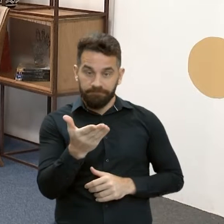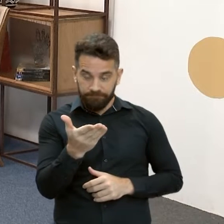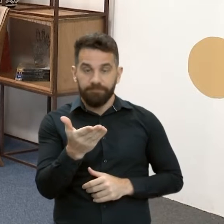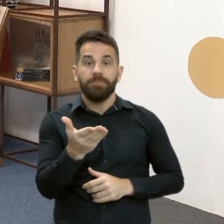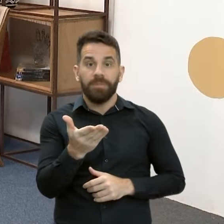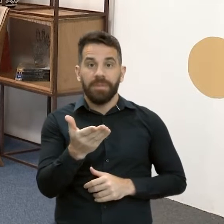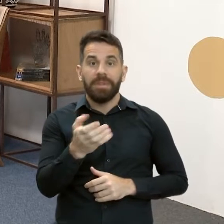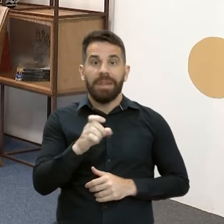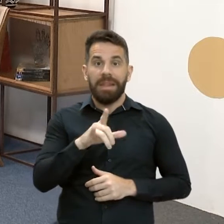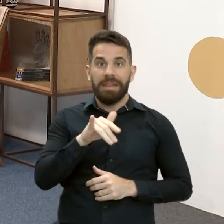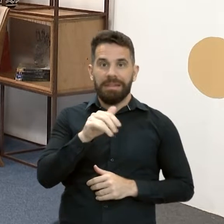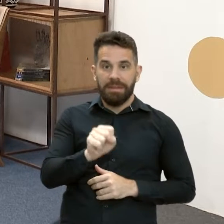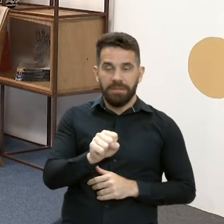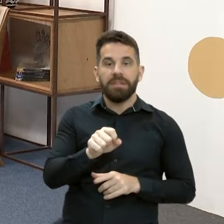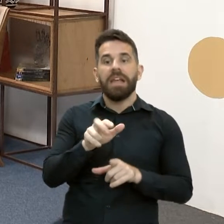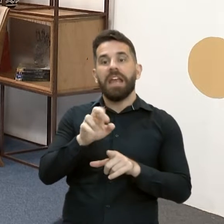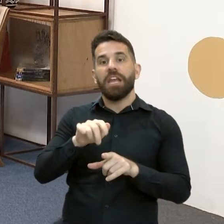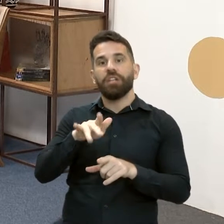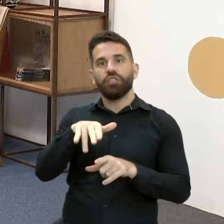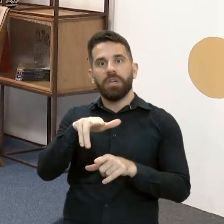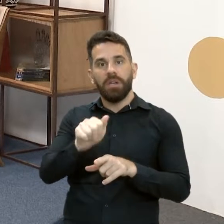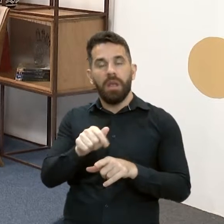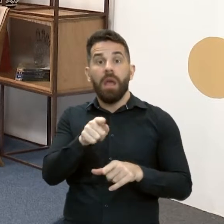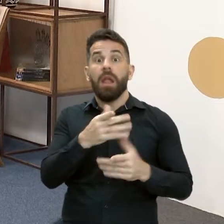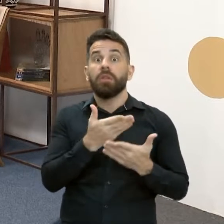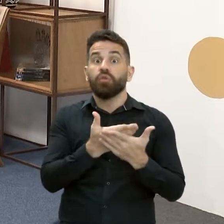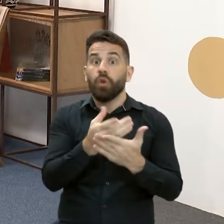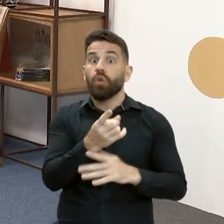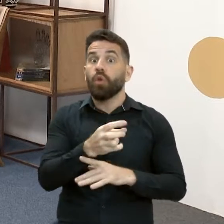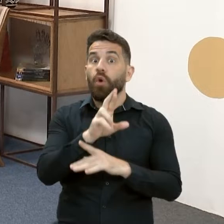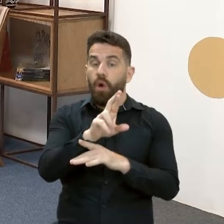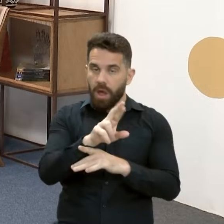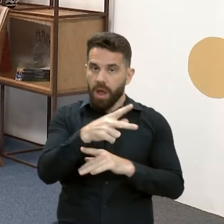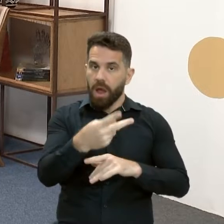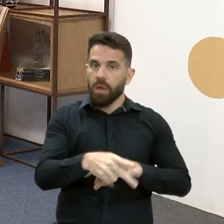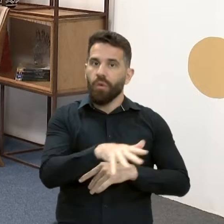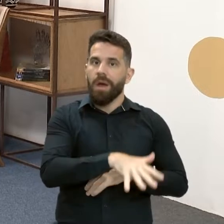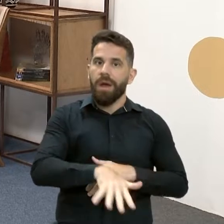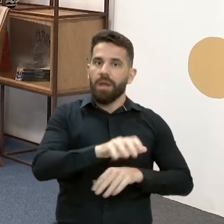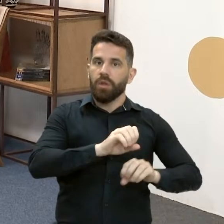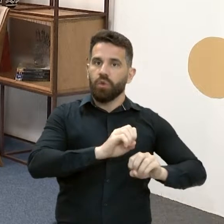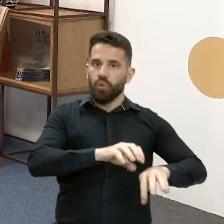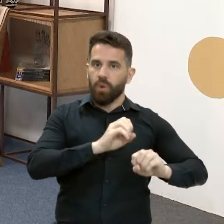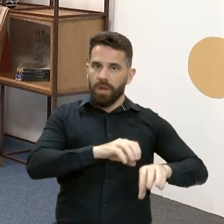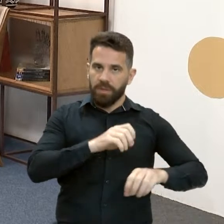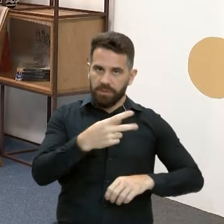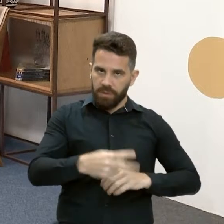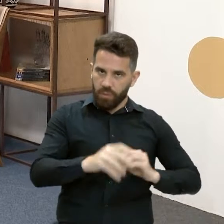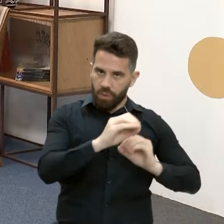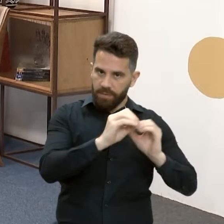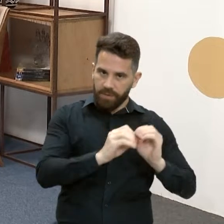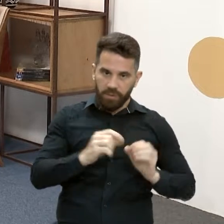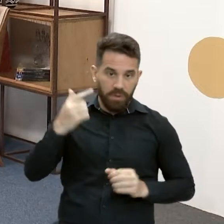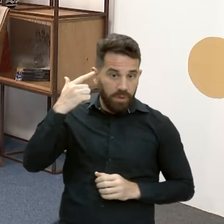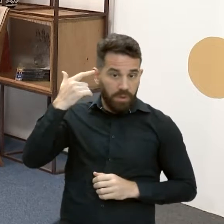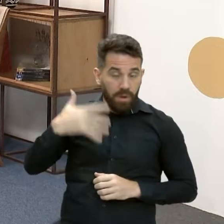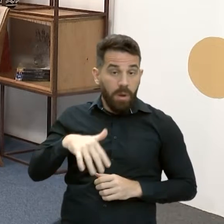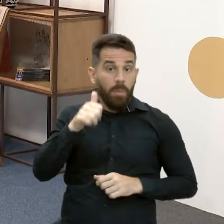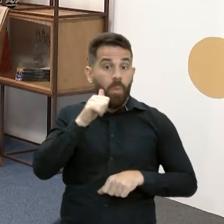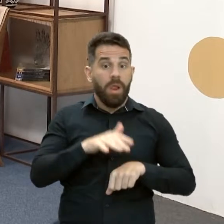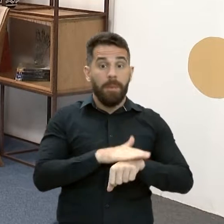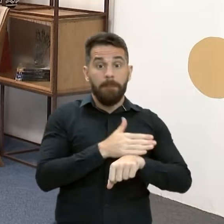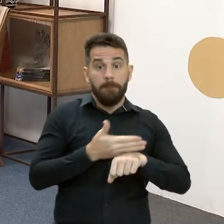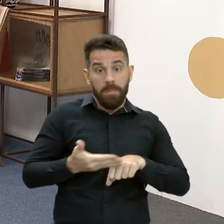doutoranda do programa de pós-graduação em Educação da UFG. Ela se descreve como uma mulher branca, de olhos castanhos, cabelos